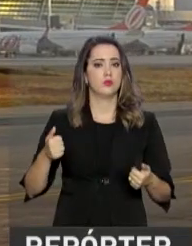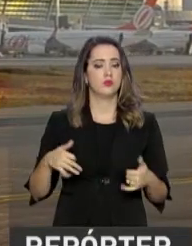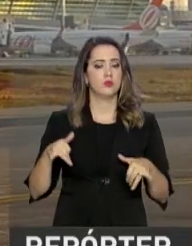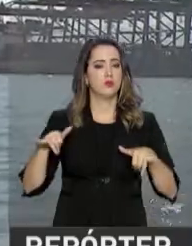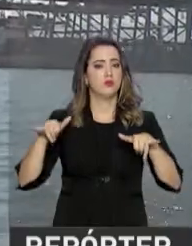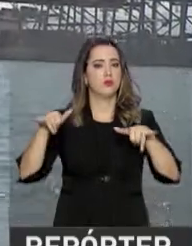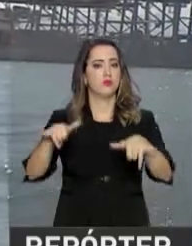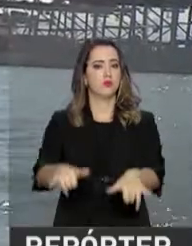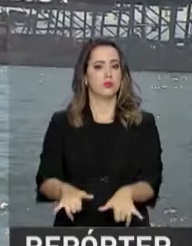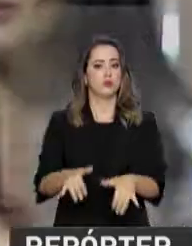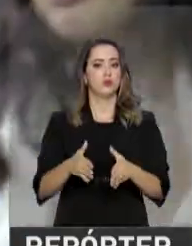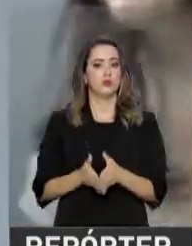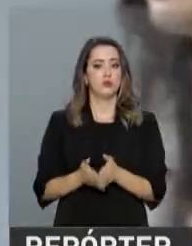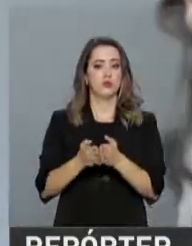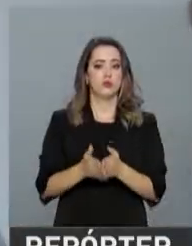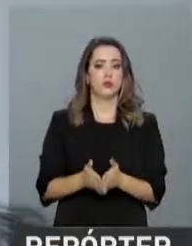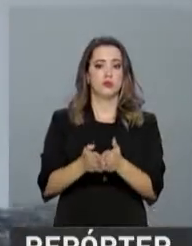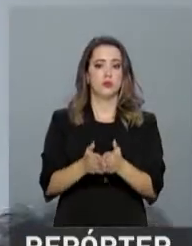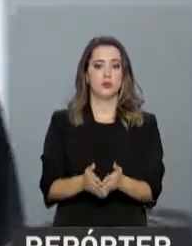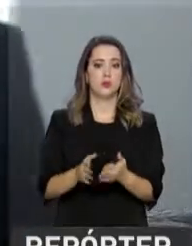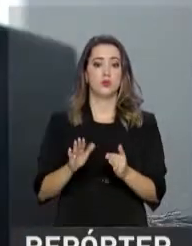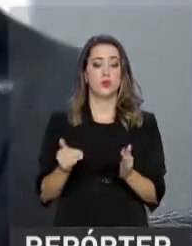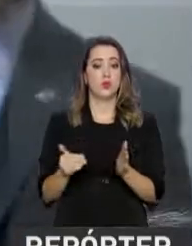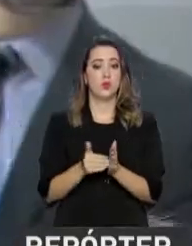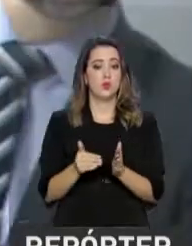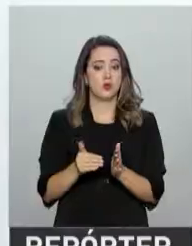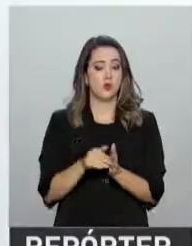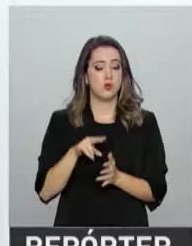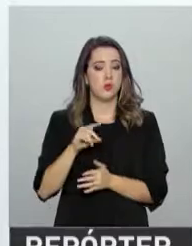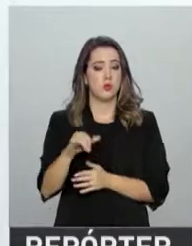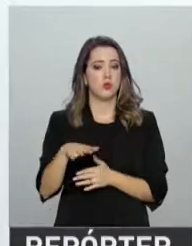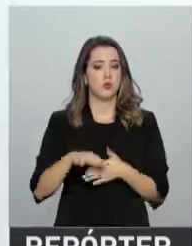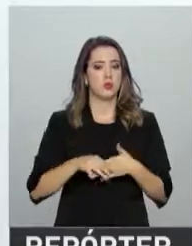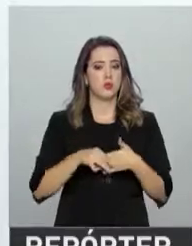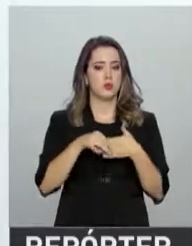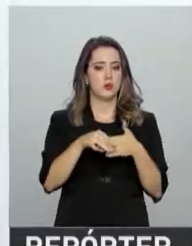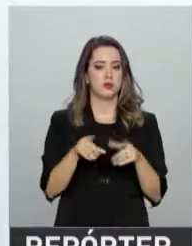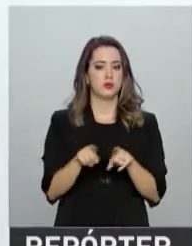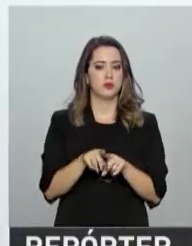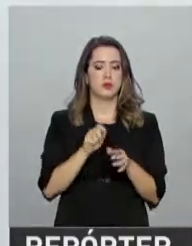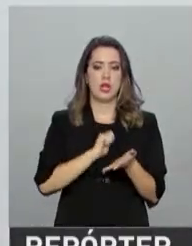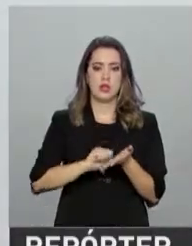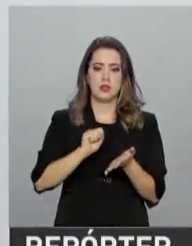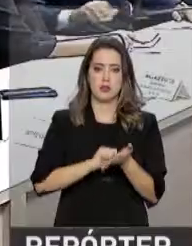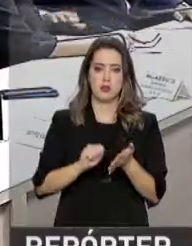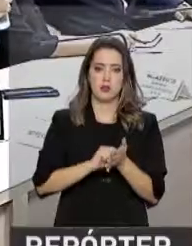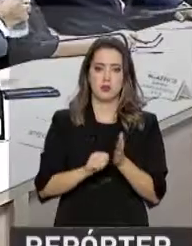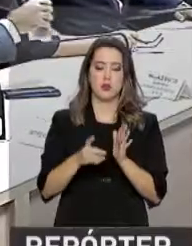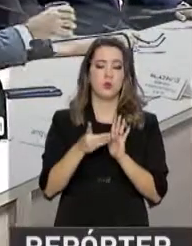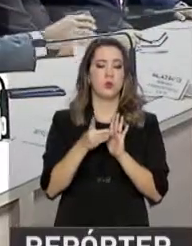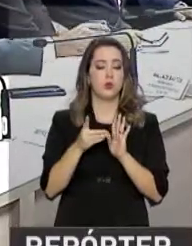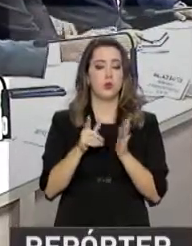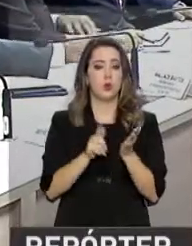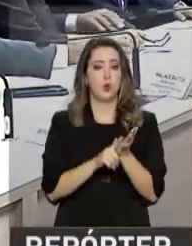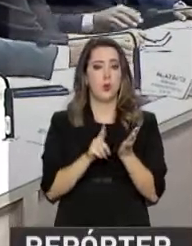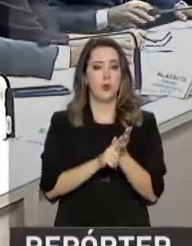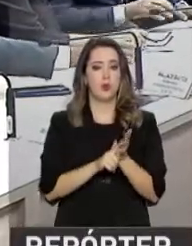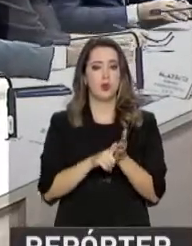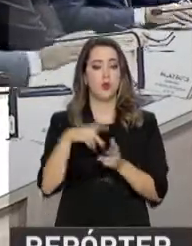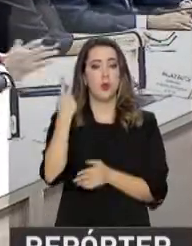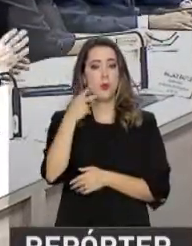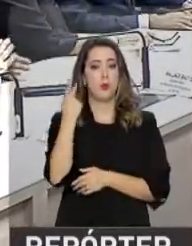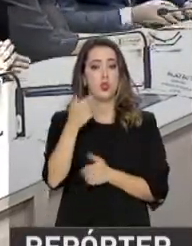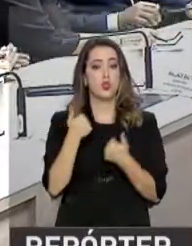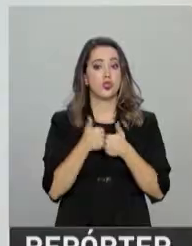e portos no último dia no comando da pasta o ministro assinou documento criando a política nacional